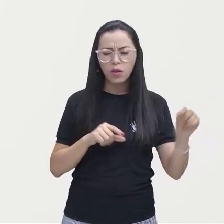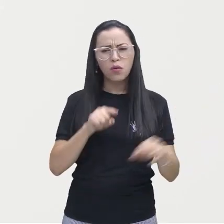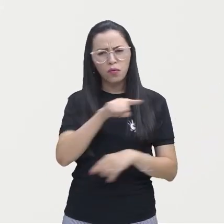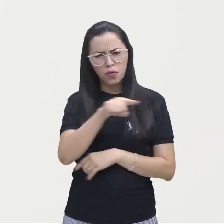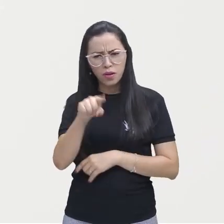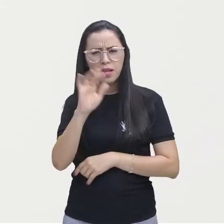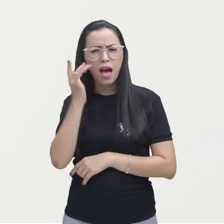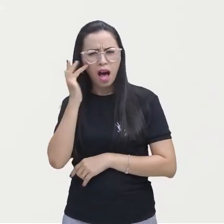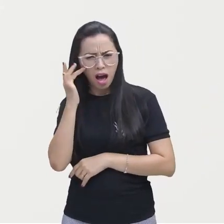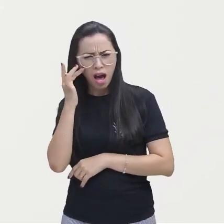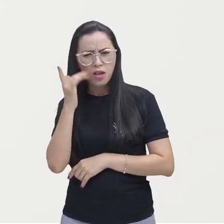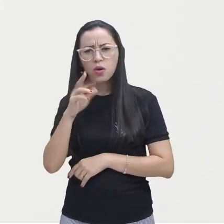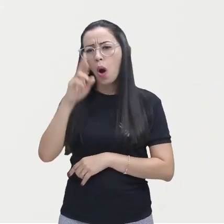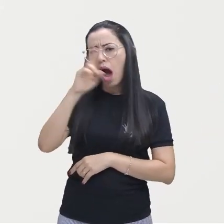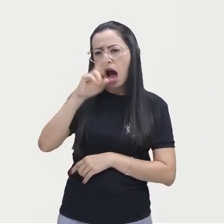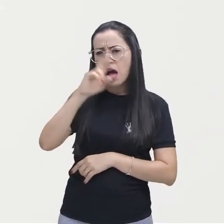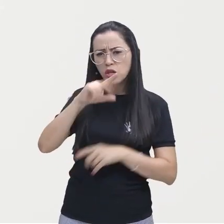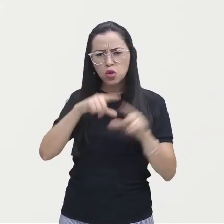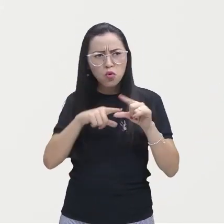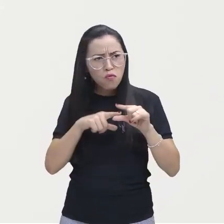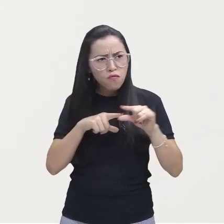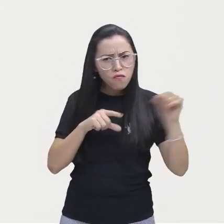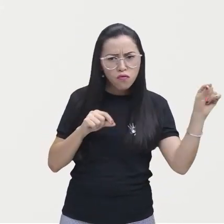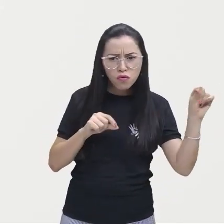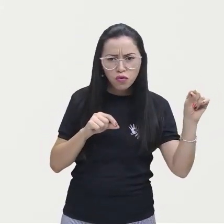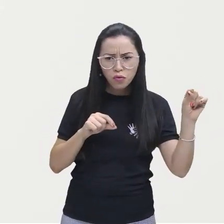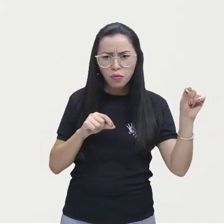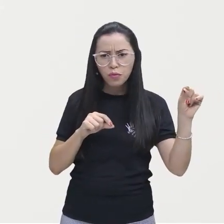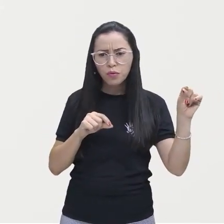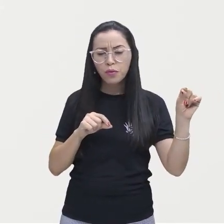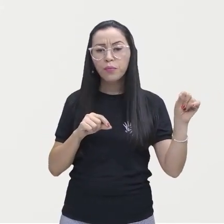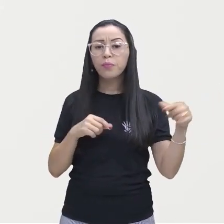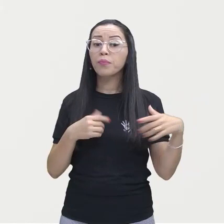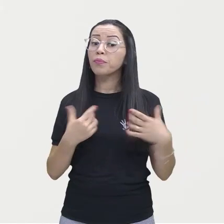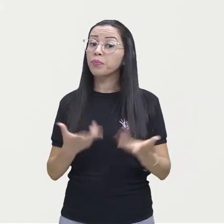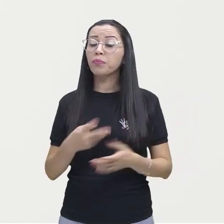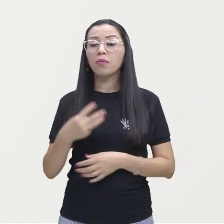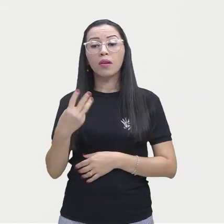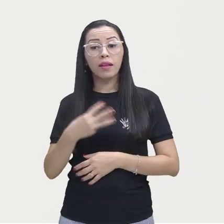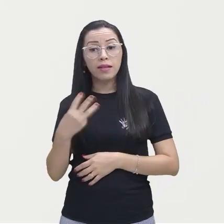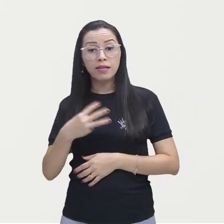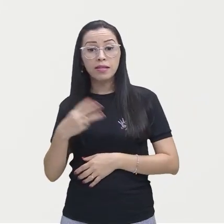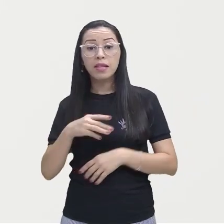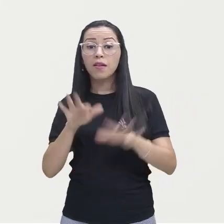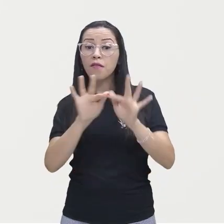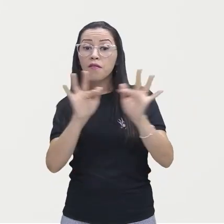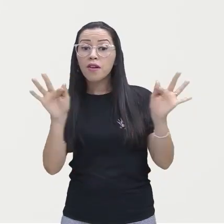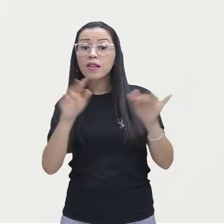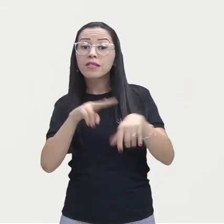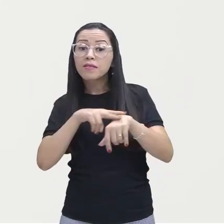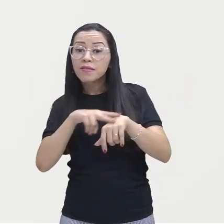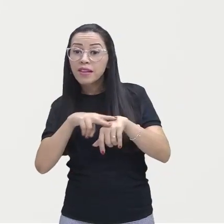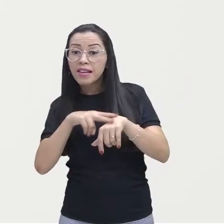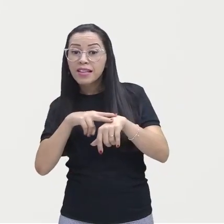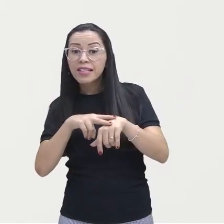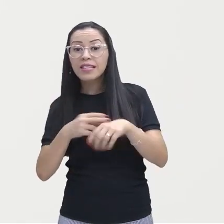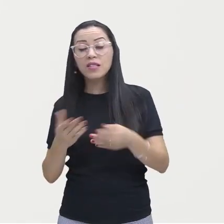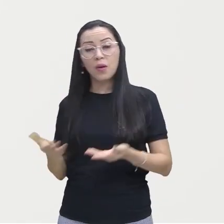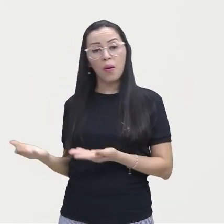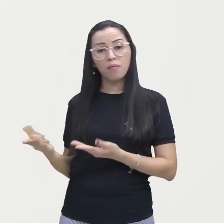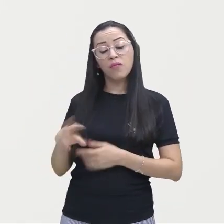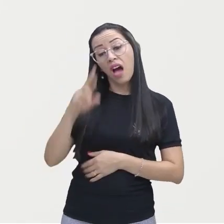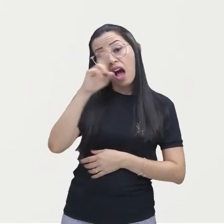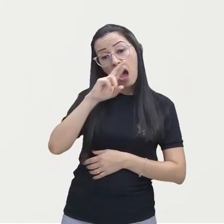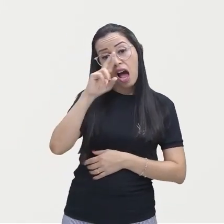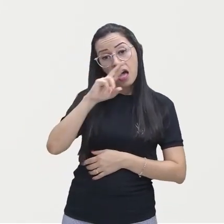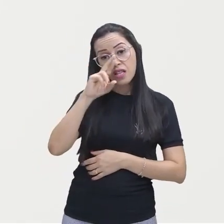fez isso? Ele correu para bem longe para escapar do leão? Terceira, aceitou que ia morrer e